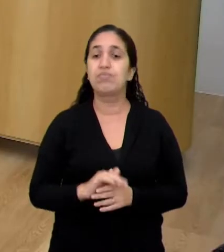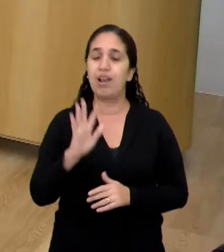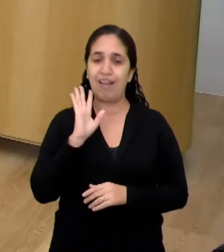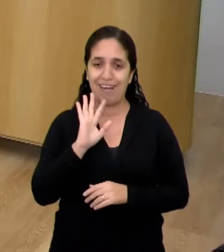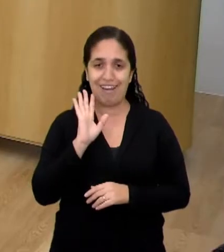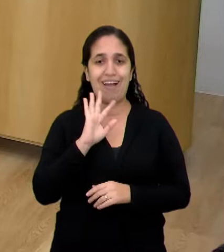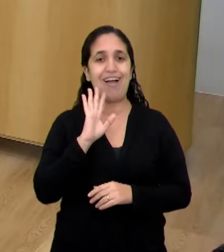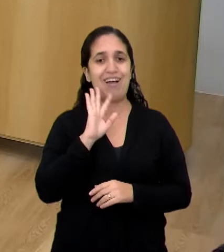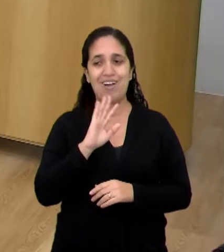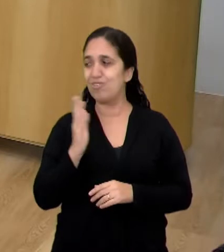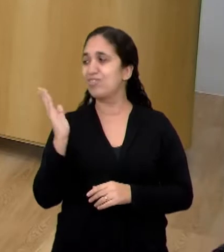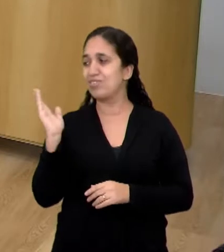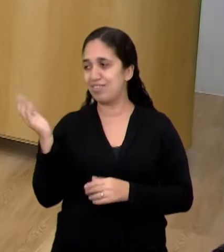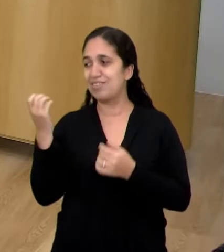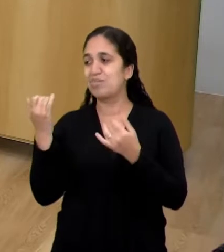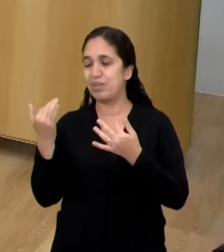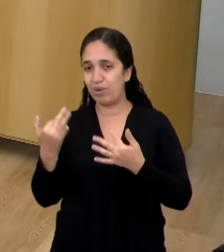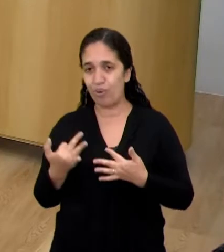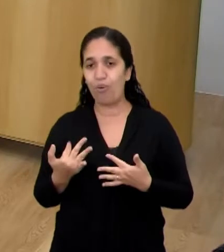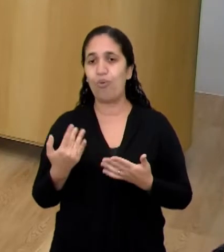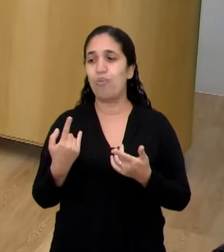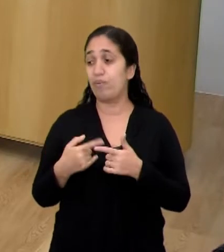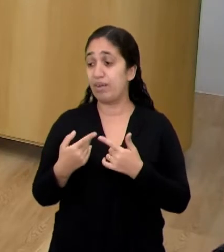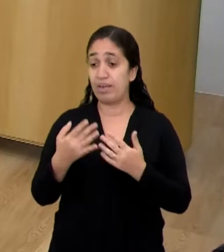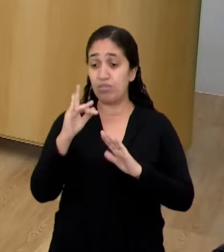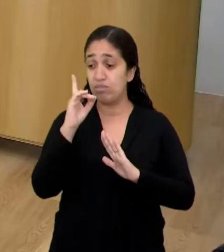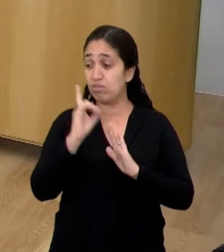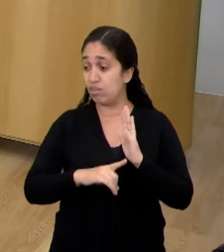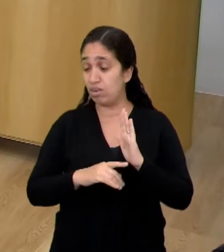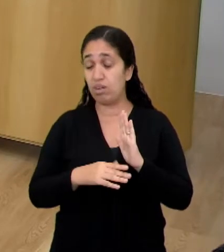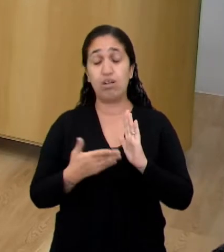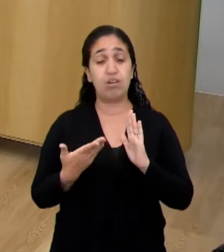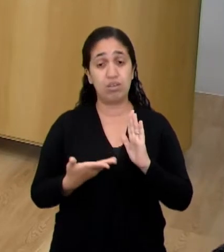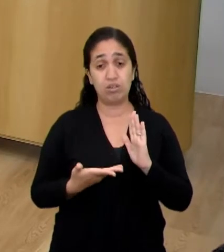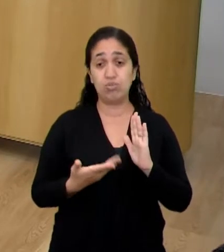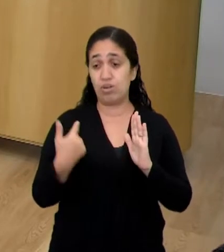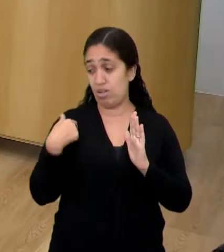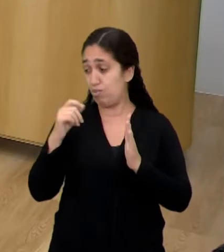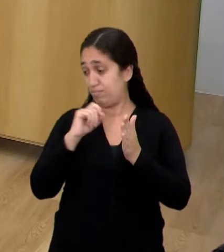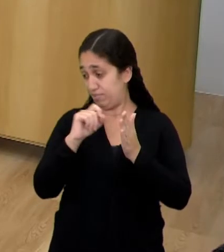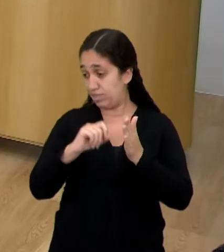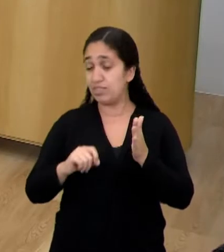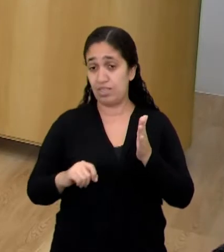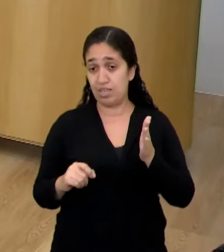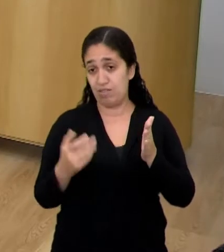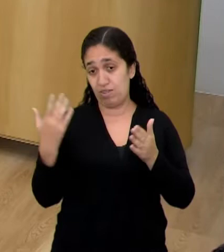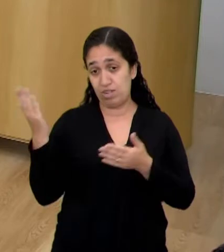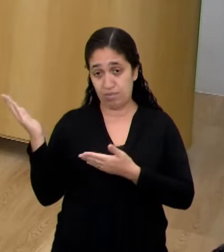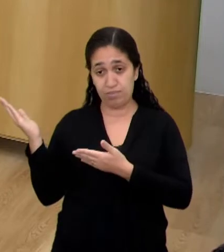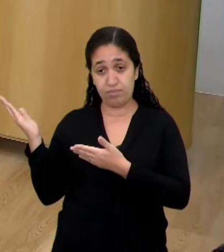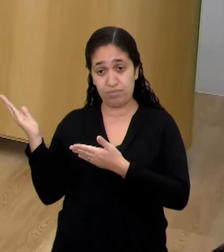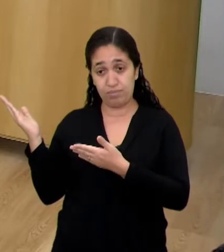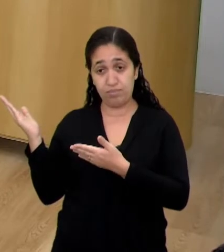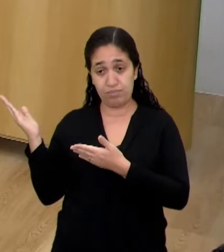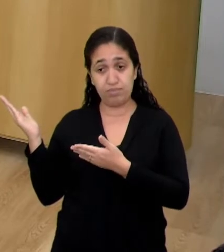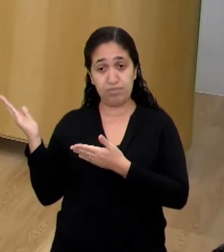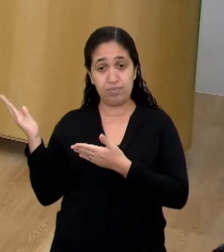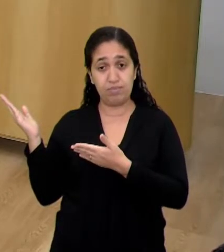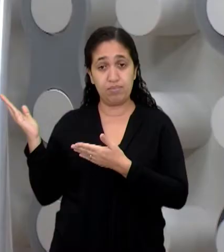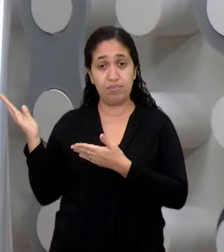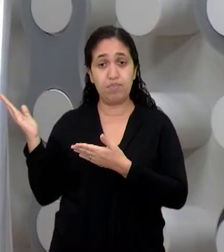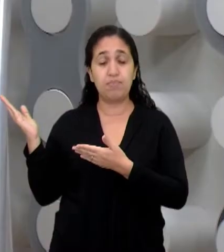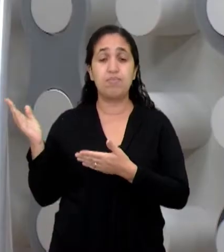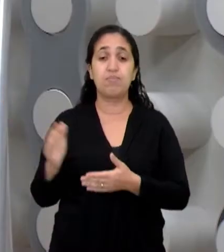sim, porque você falou que a questão dos direitos, né? Eu escrevi aqui, eu acho que é mais ou menos o que você quis dizer, né? Que fomenta a luta das pessoas, ou